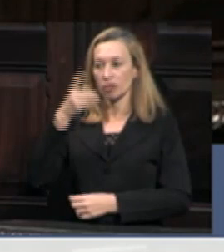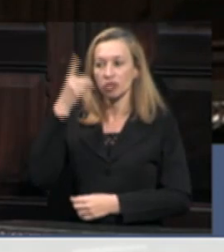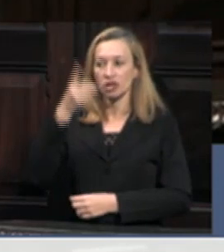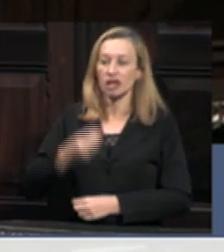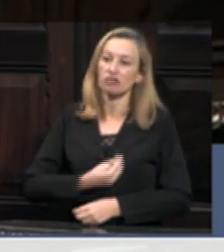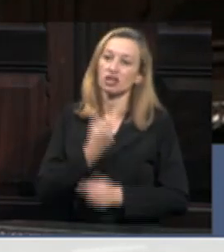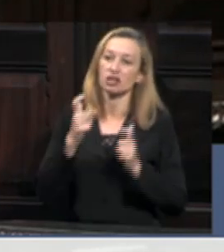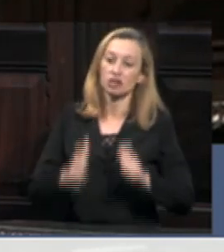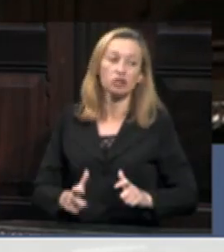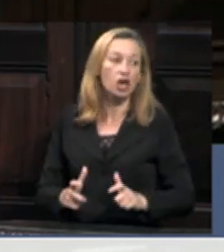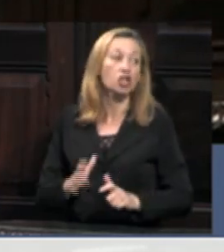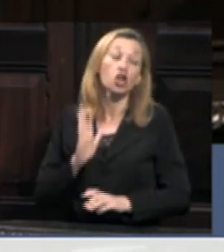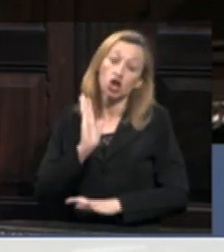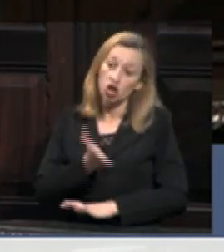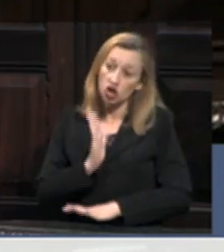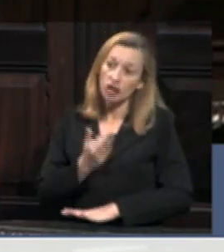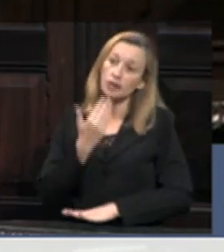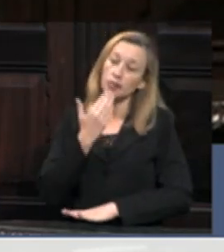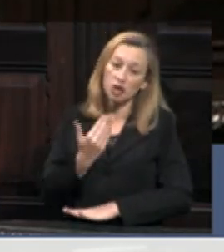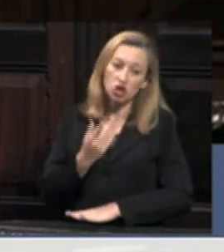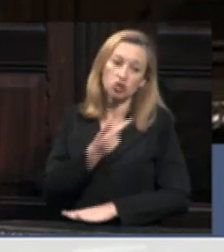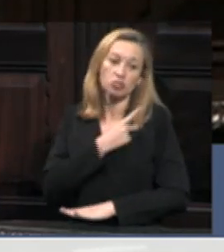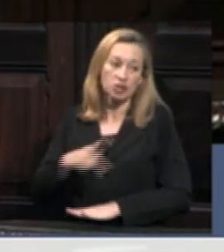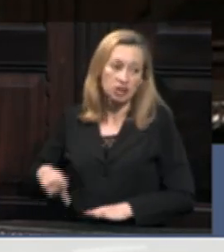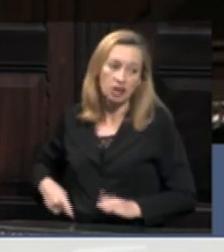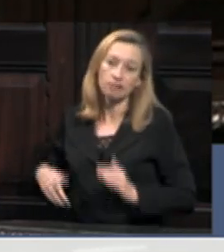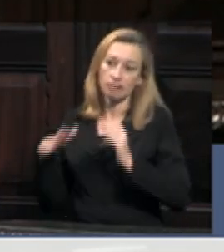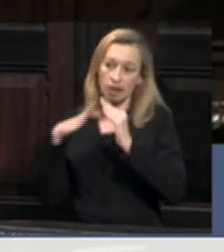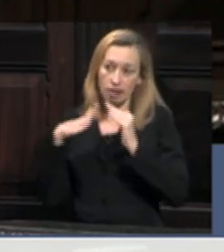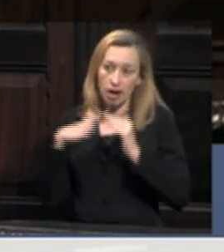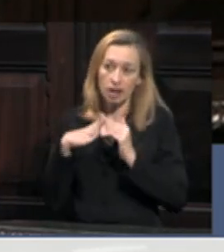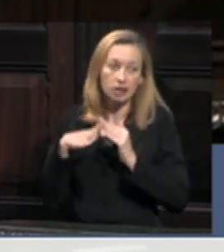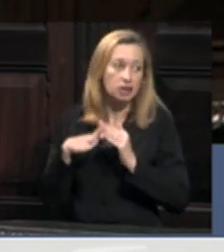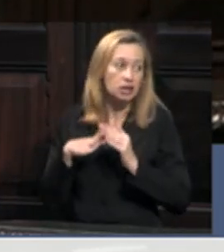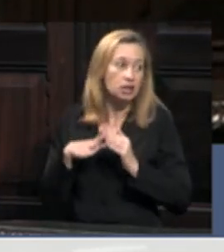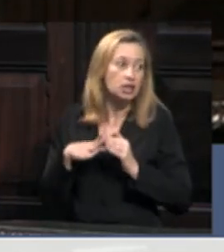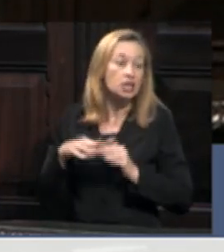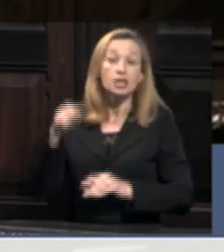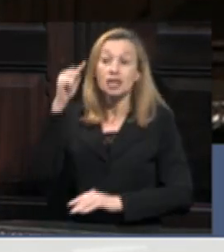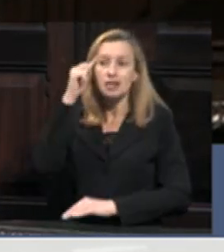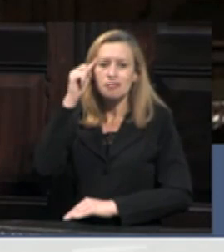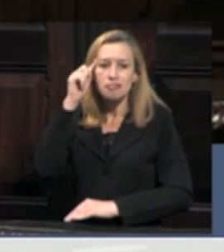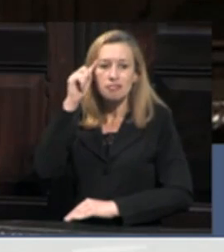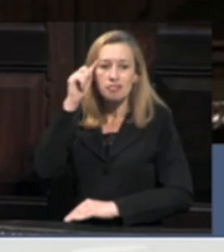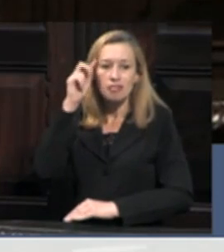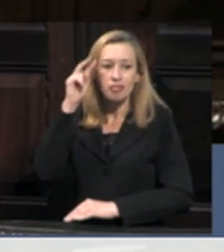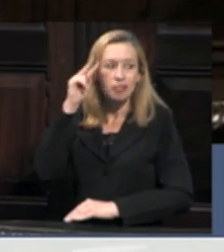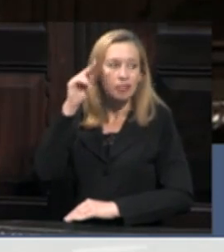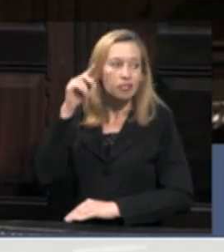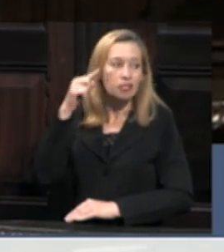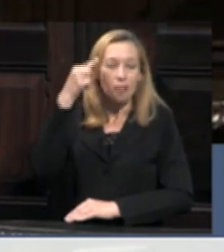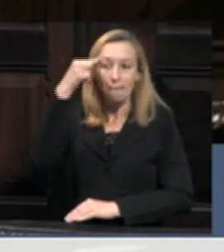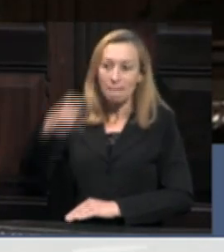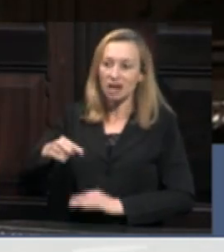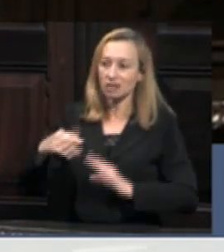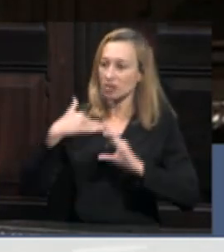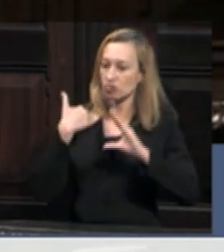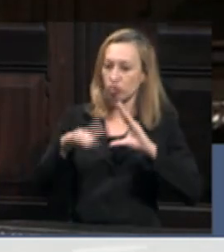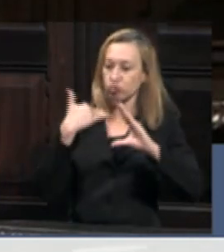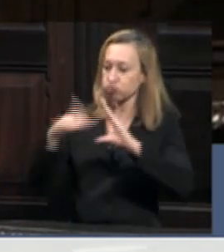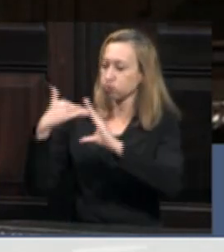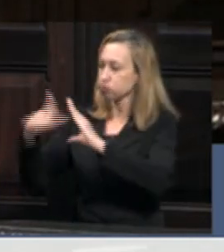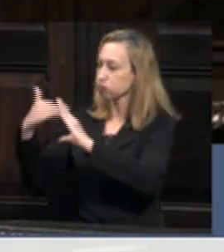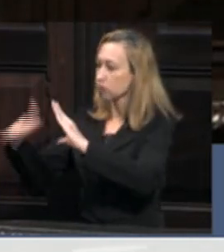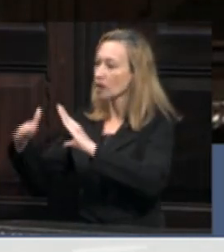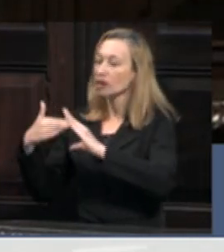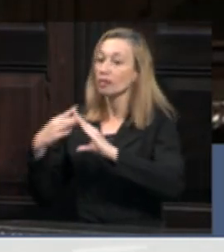E eu já tinha sugerido ao presidente da Casa que mande telegrama para todos, porque daqui até o